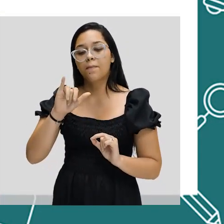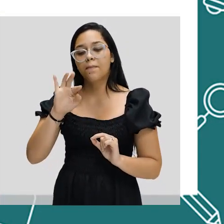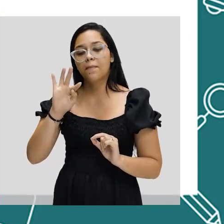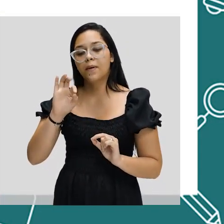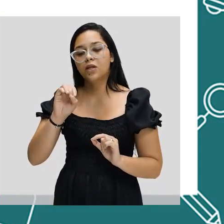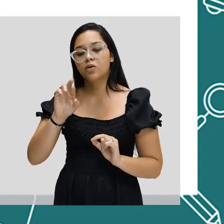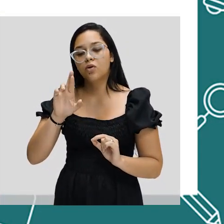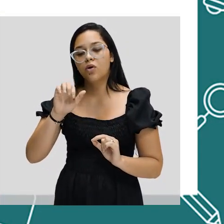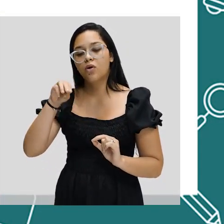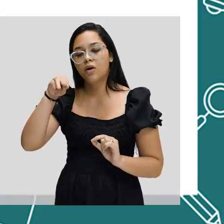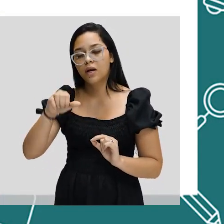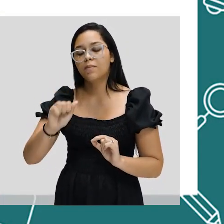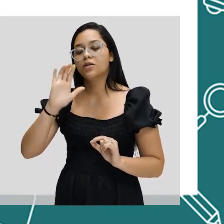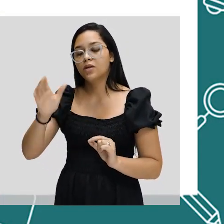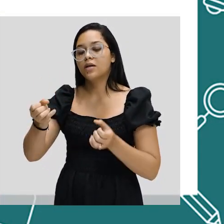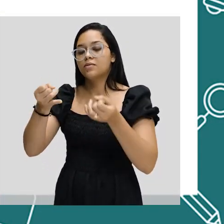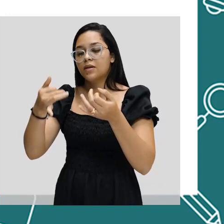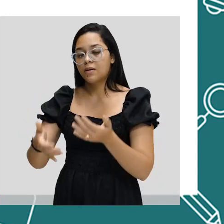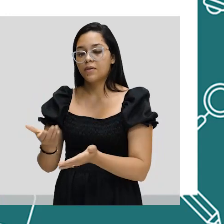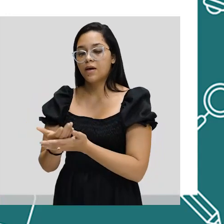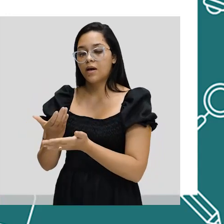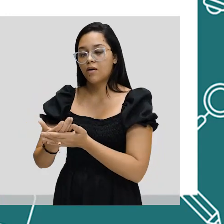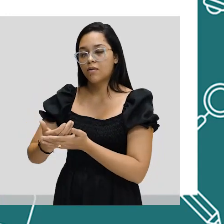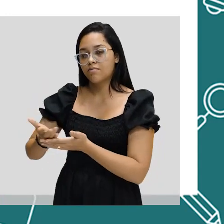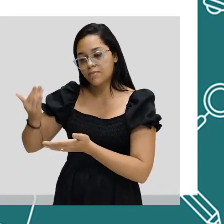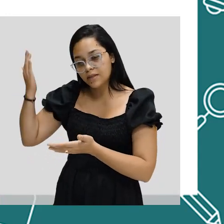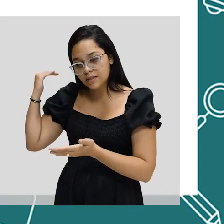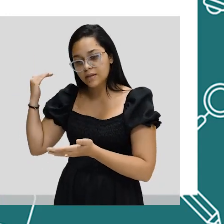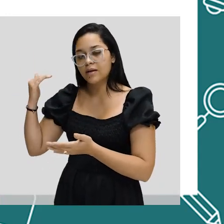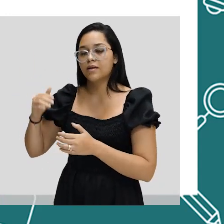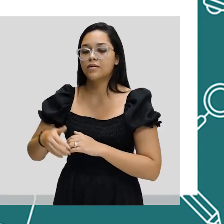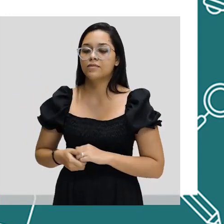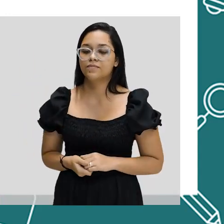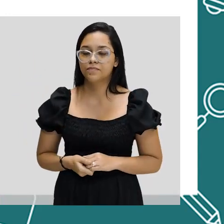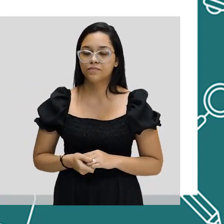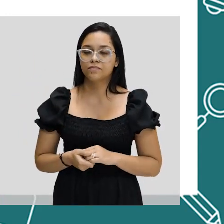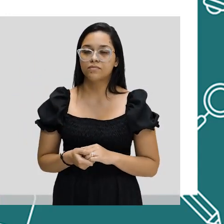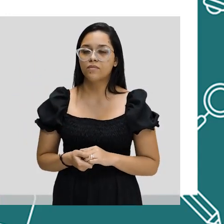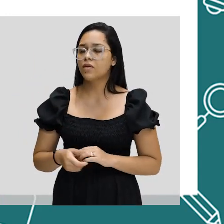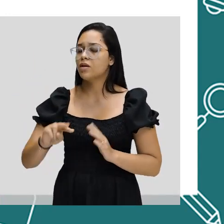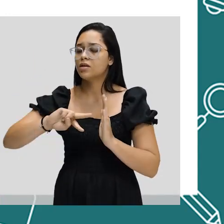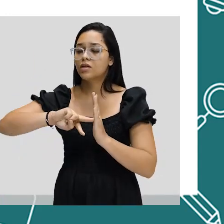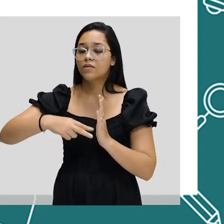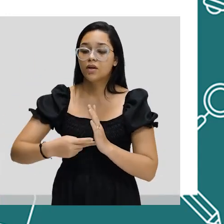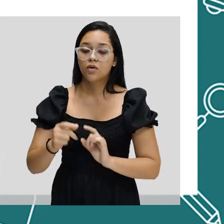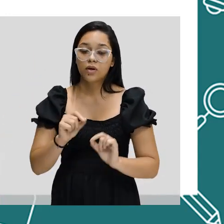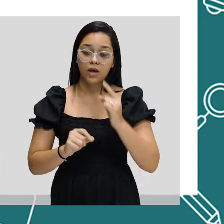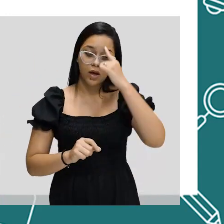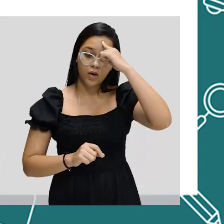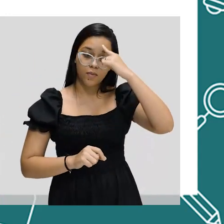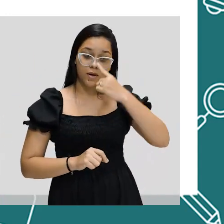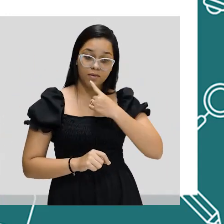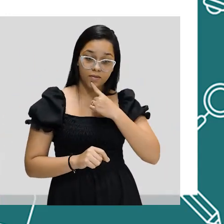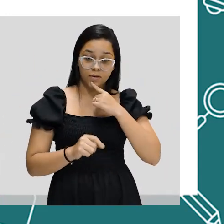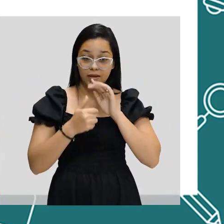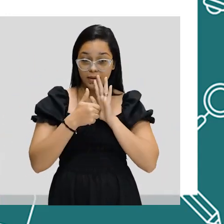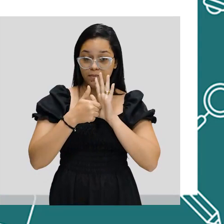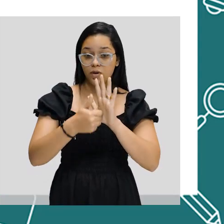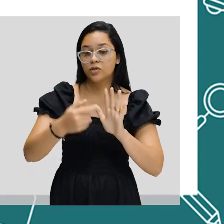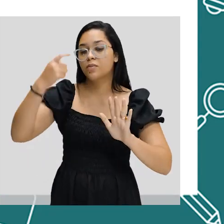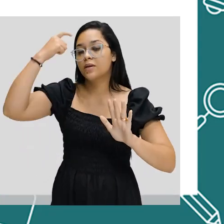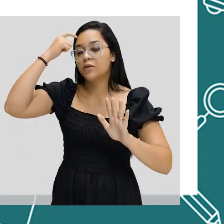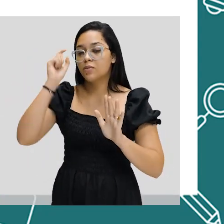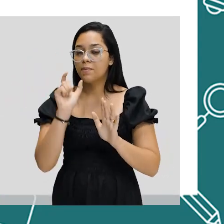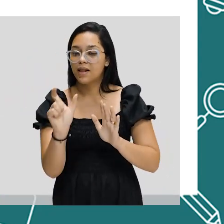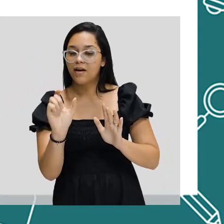né Nós já falamos disso em aulas anteriores ou ideograma ou seja é uma imagem que transmite